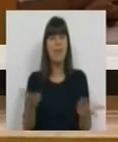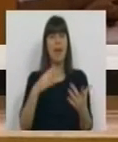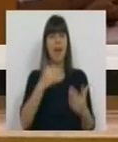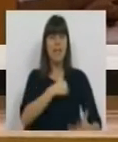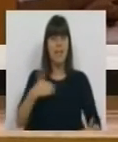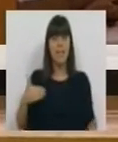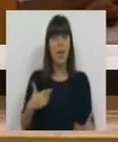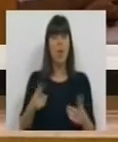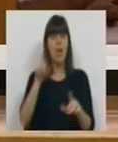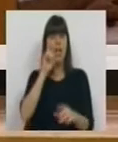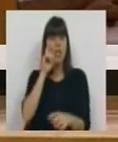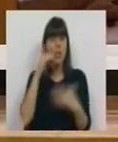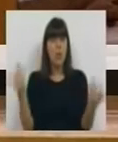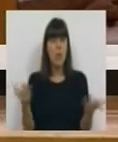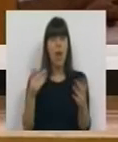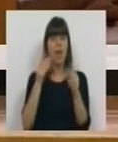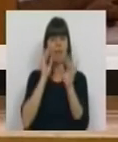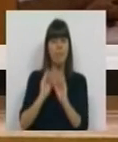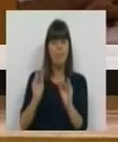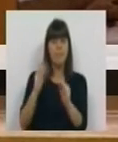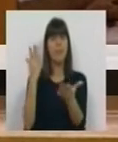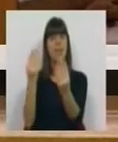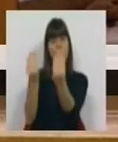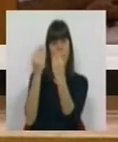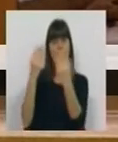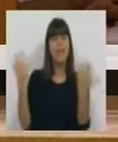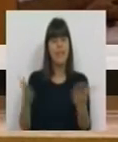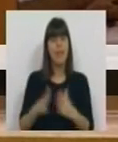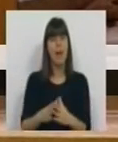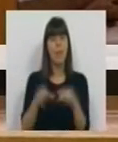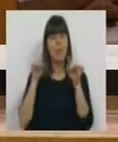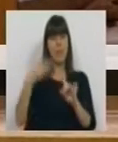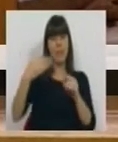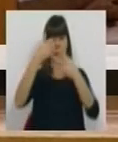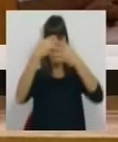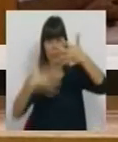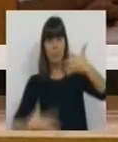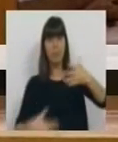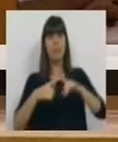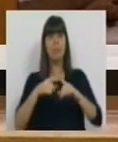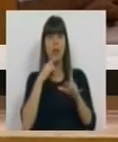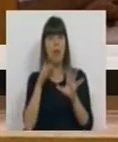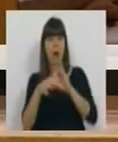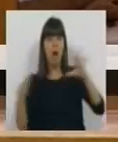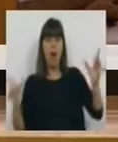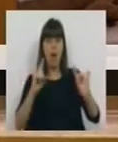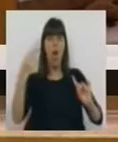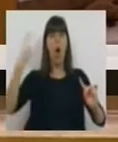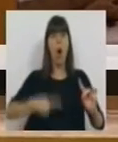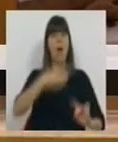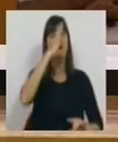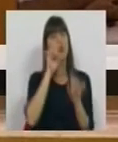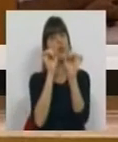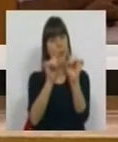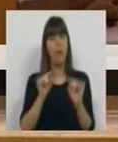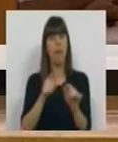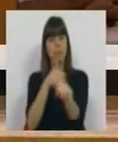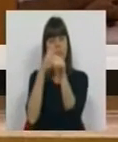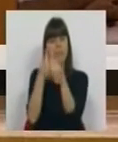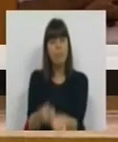à saúde, à segurança, à instrução e à educação. E estes direitos são inseparáveis da obrigação do Estado